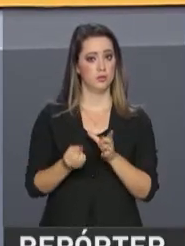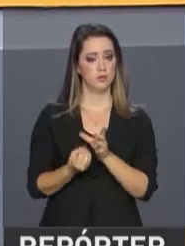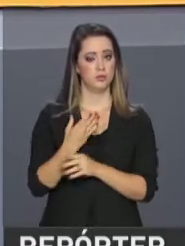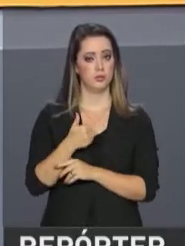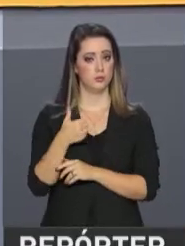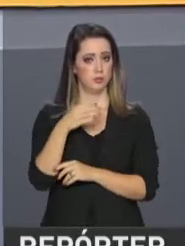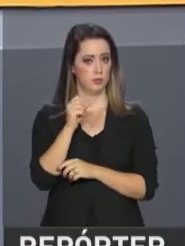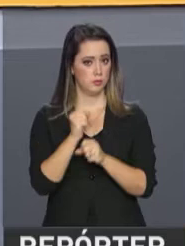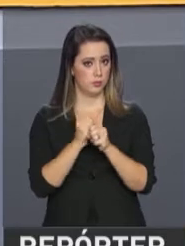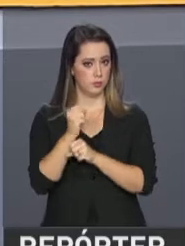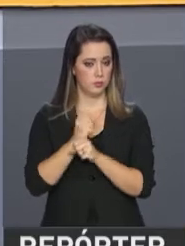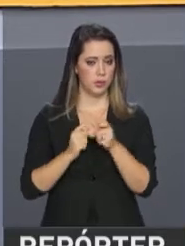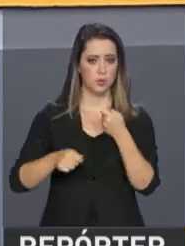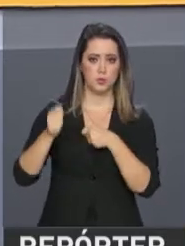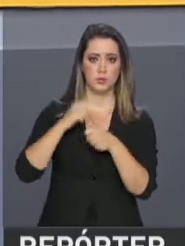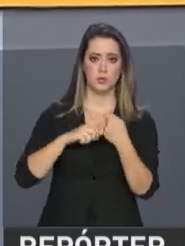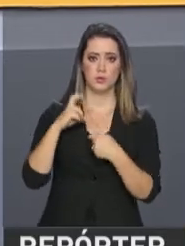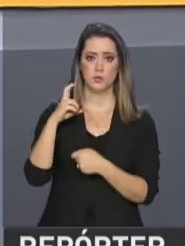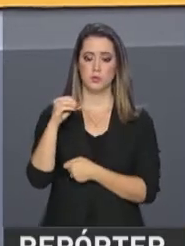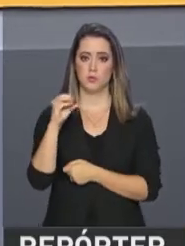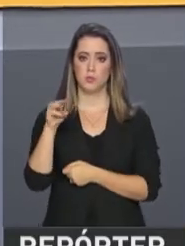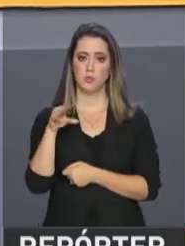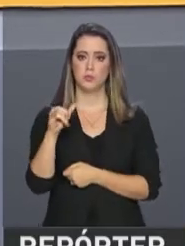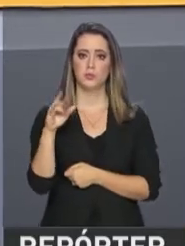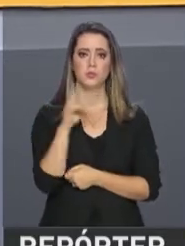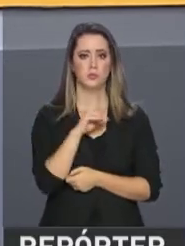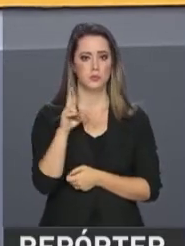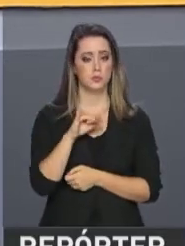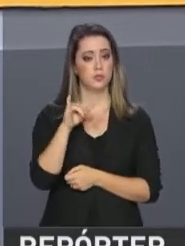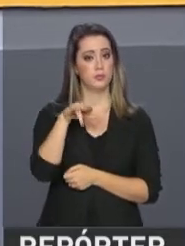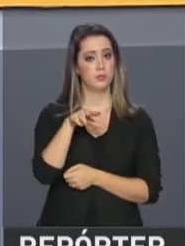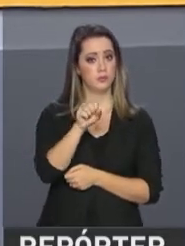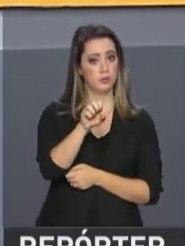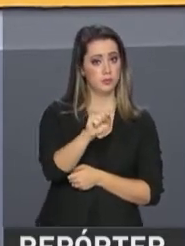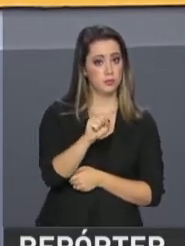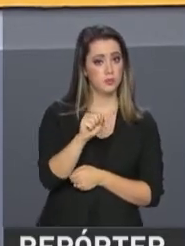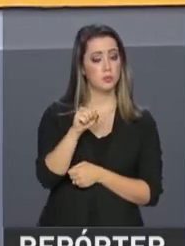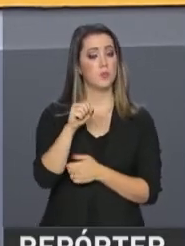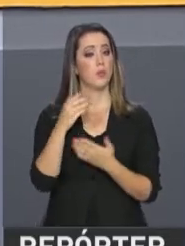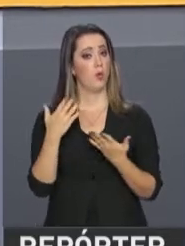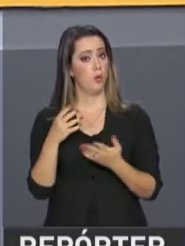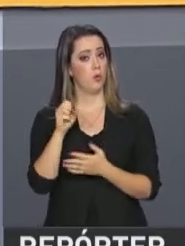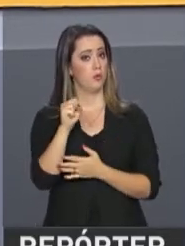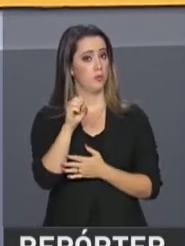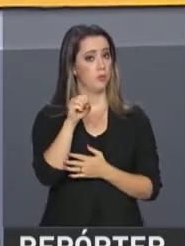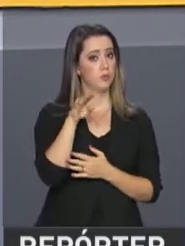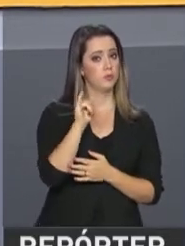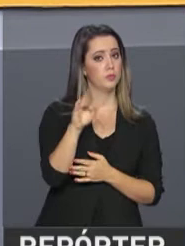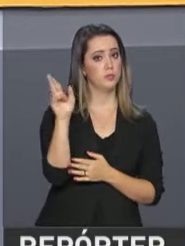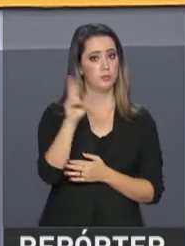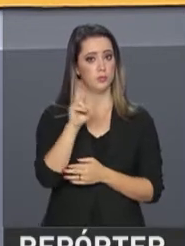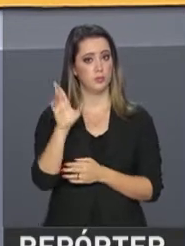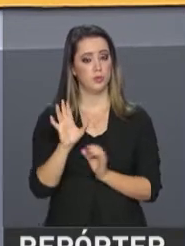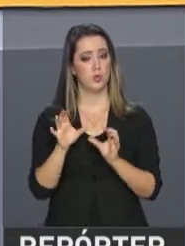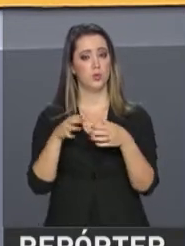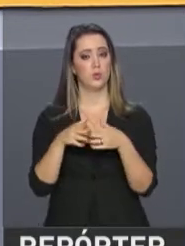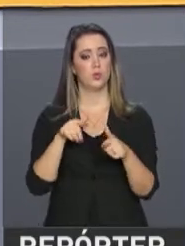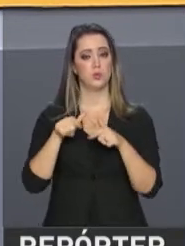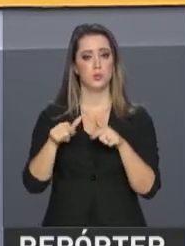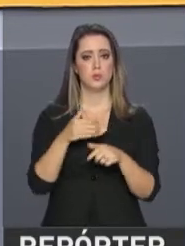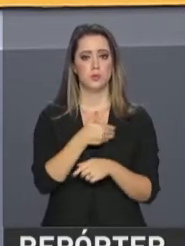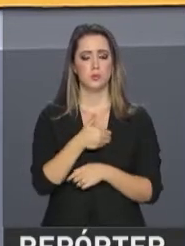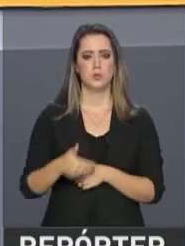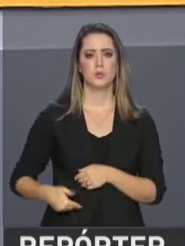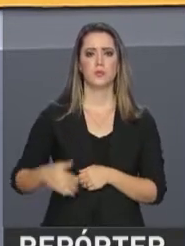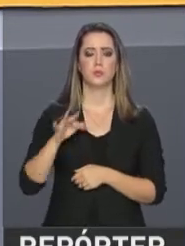nos próximos dez anos uma economia de 500 bilhões de reais ao inss e de 88 bilhões de reais ao serviço público